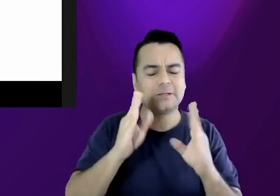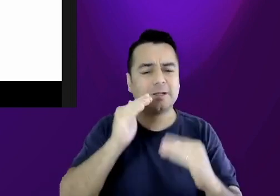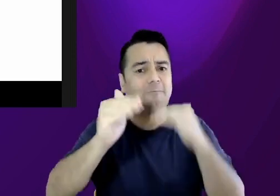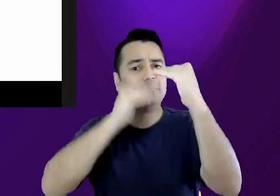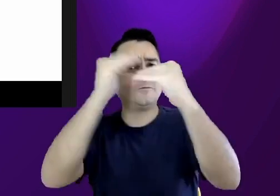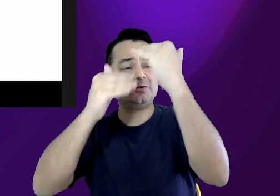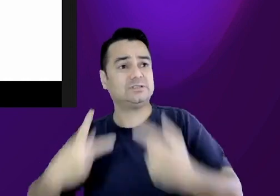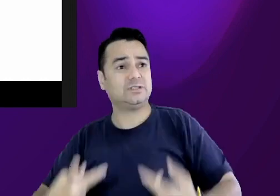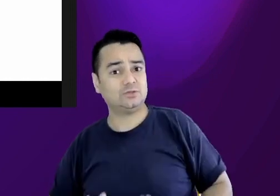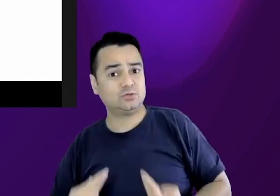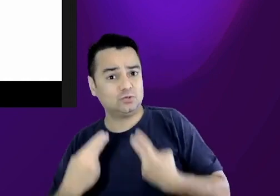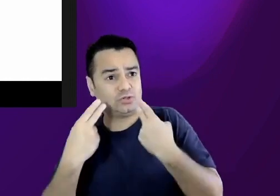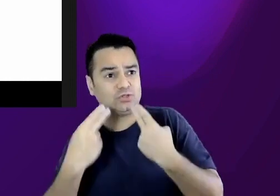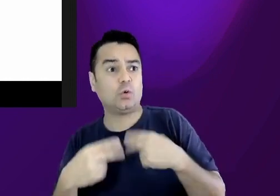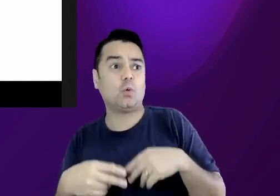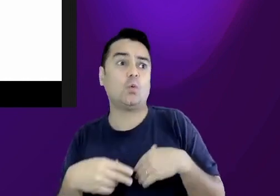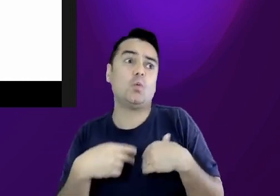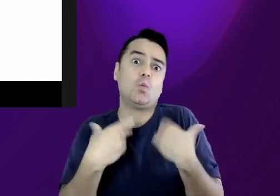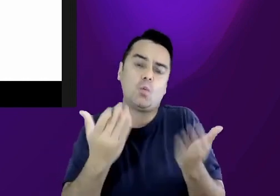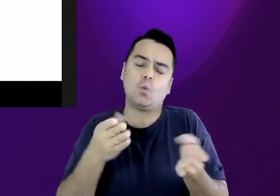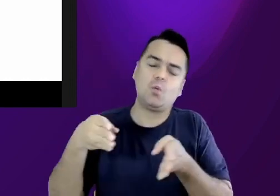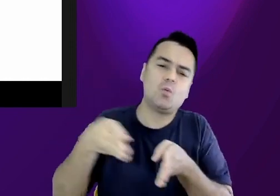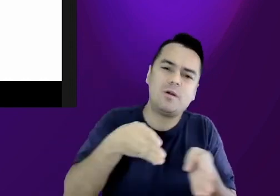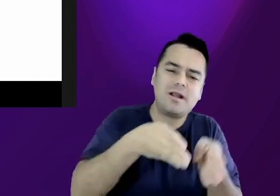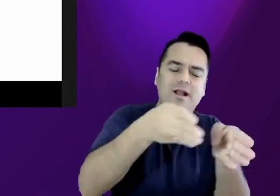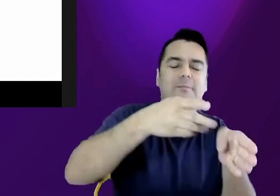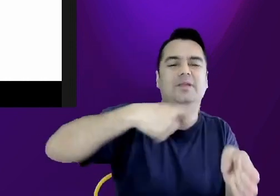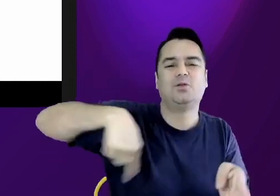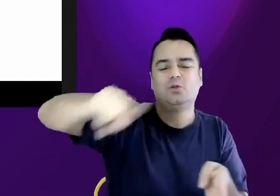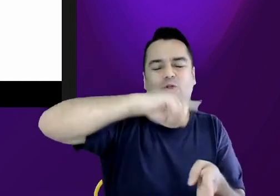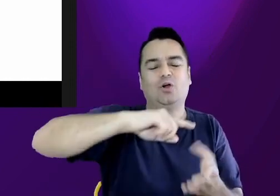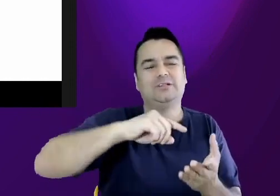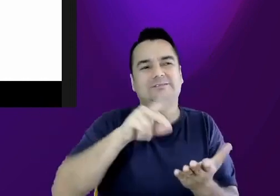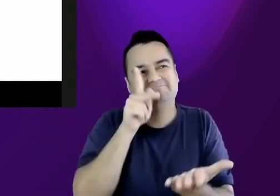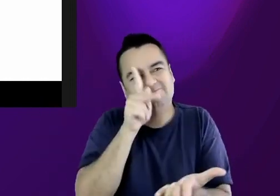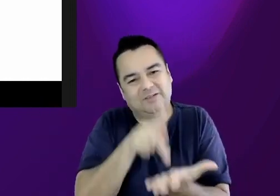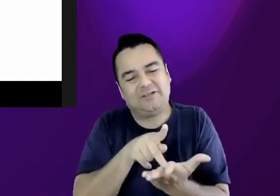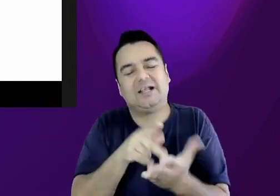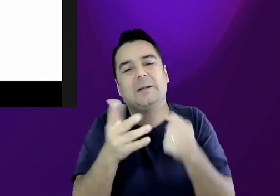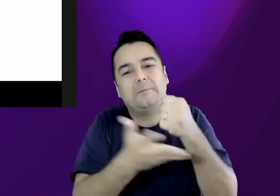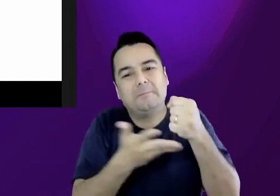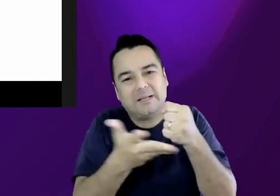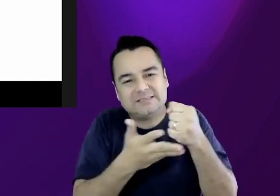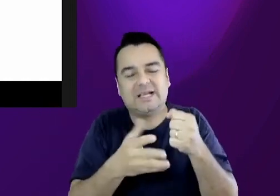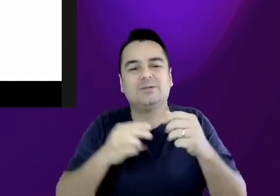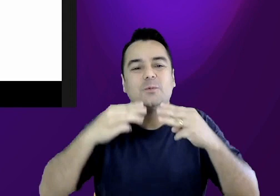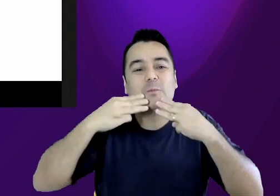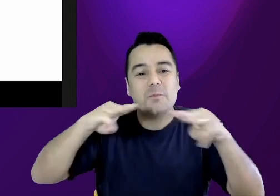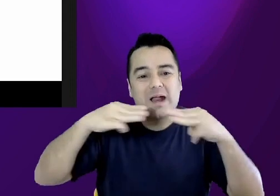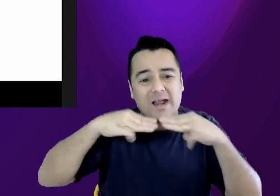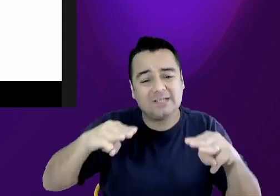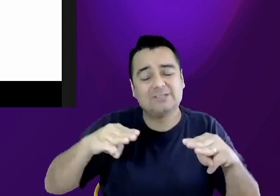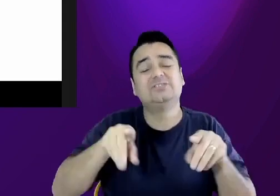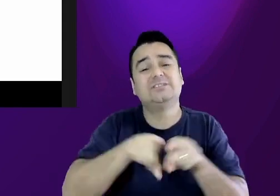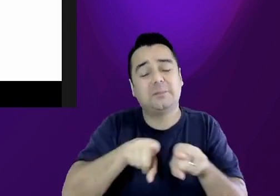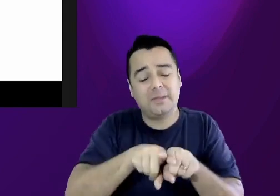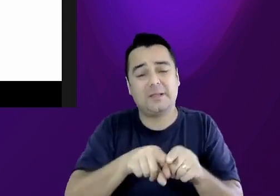cirurgia ou é um caminho que nós tomamos que, na verdade, é baseado em marketing e também